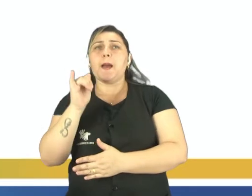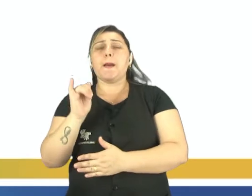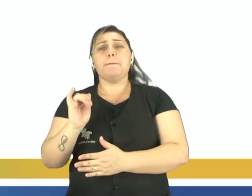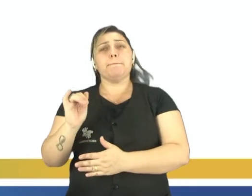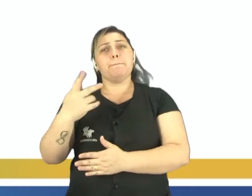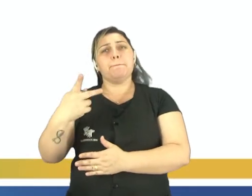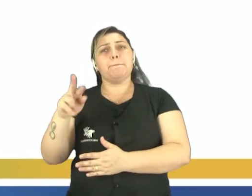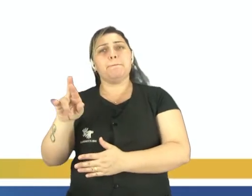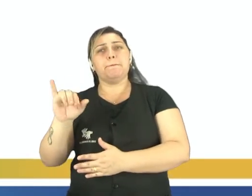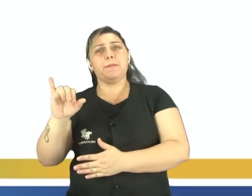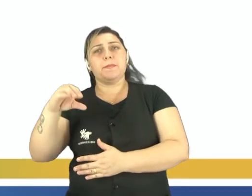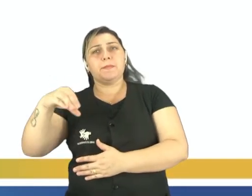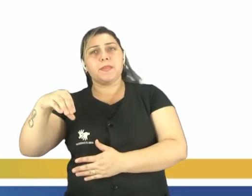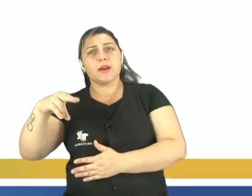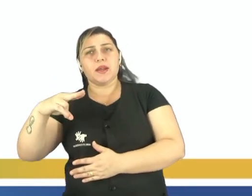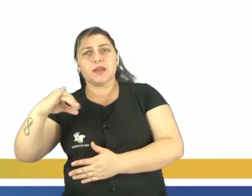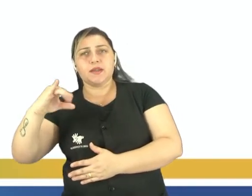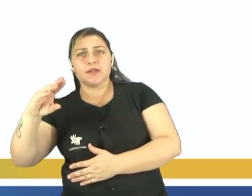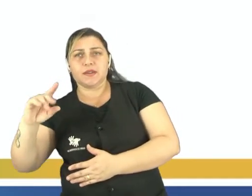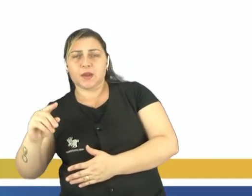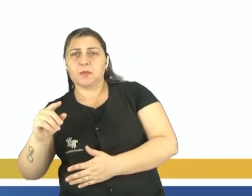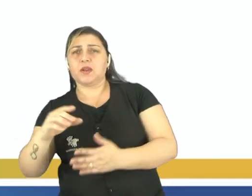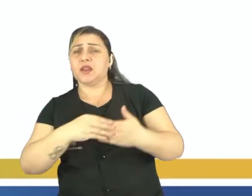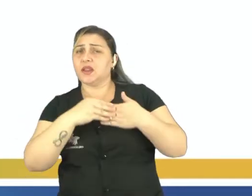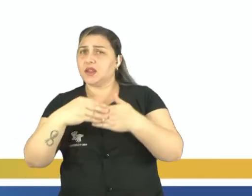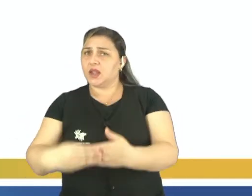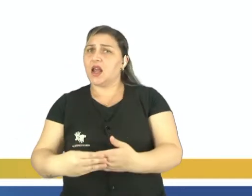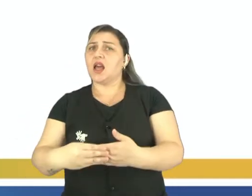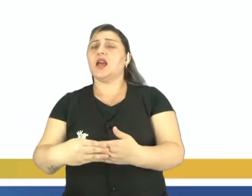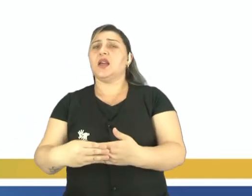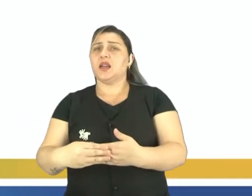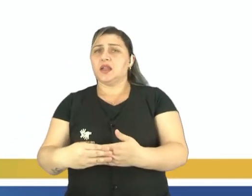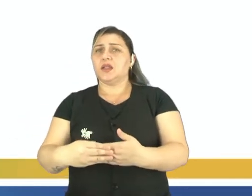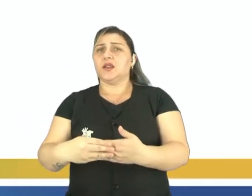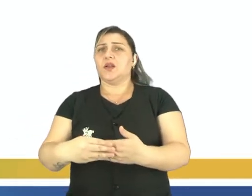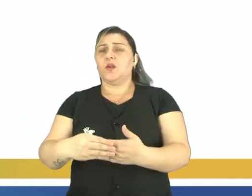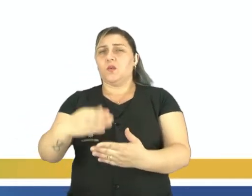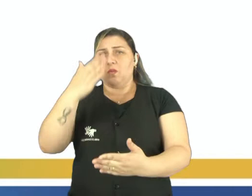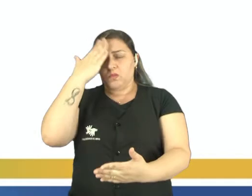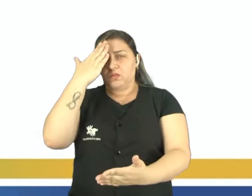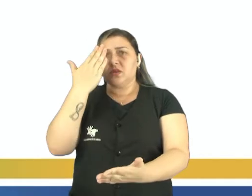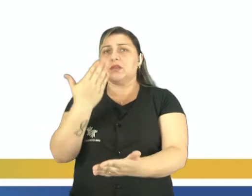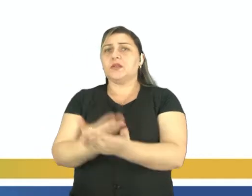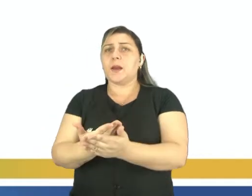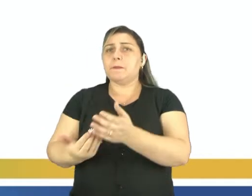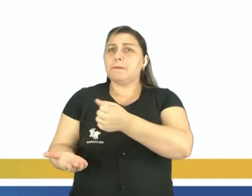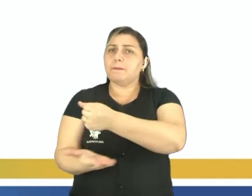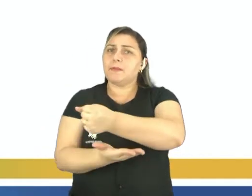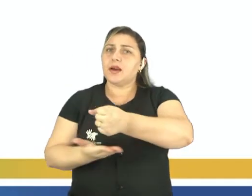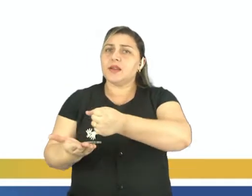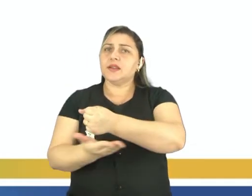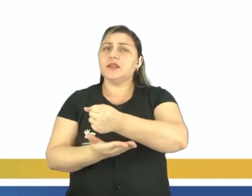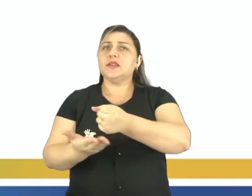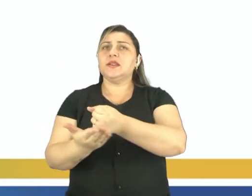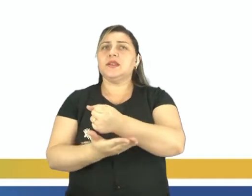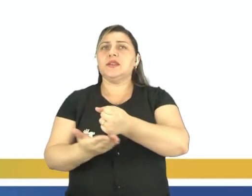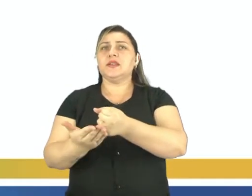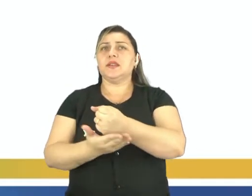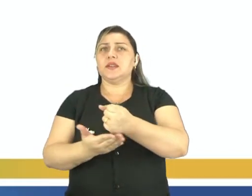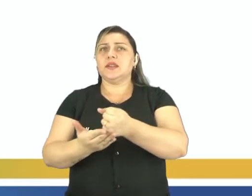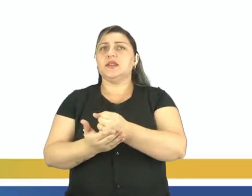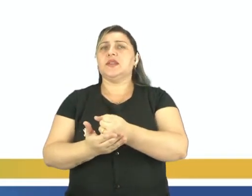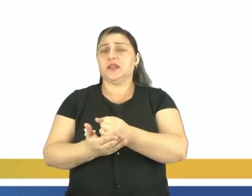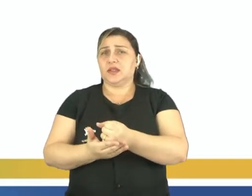Princípio. O princípio é quando a gente traz uma crença pessoal baseada em uma constatação que é aceita como verdadeira ou